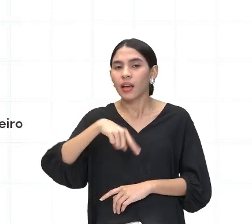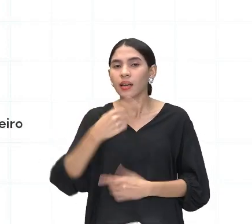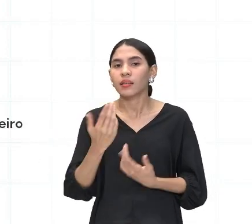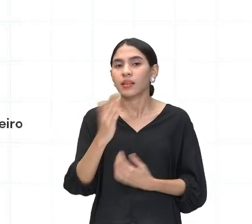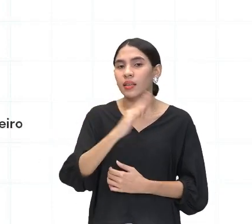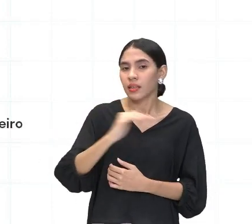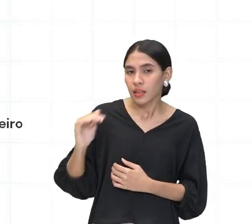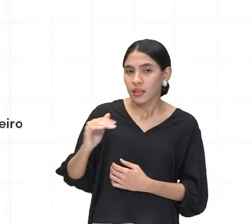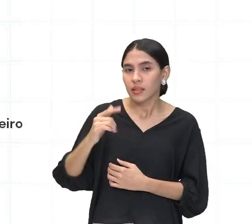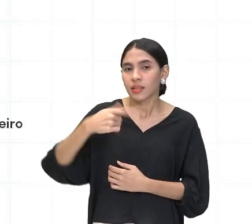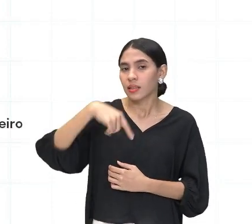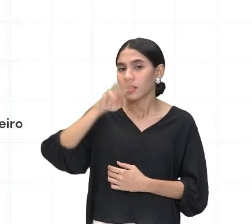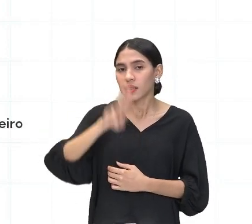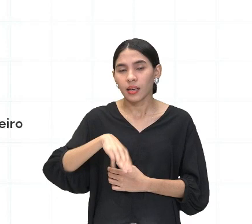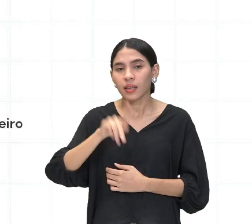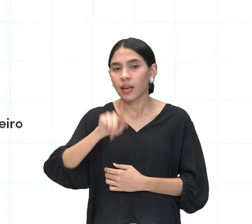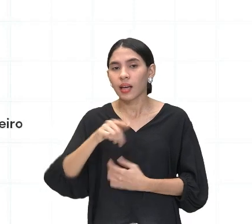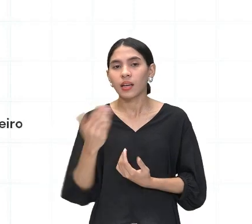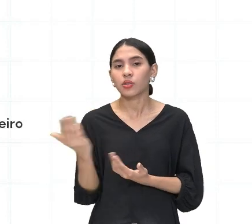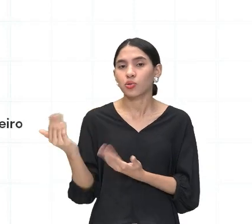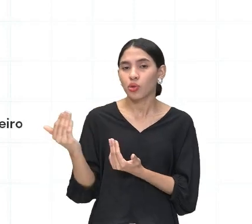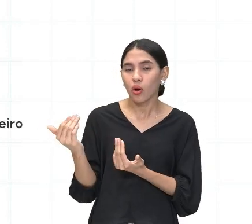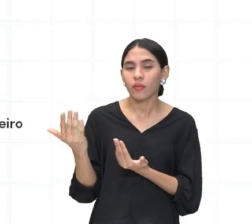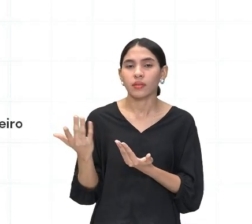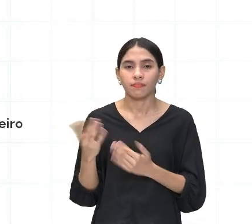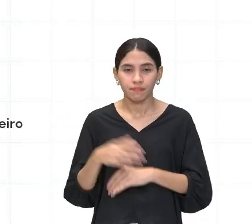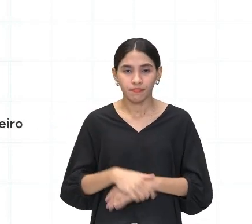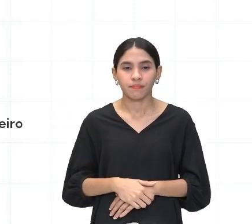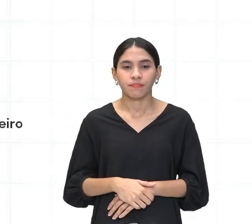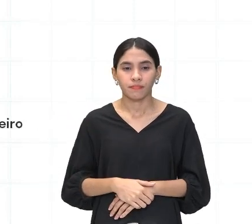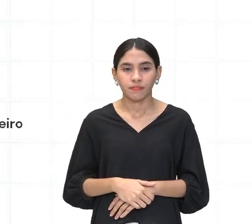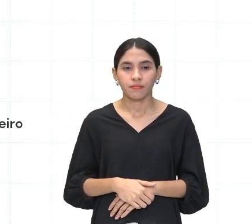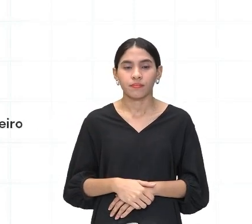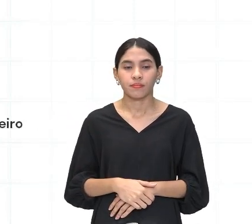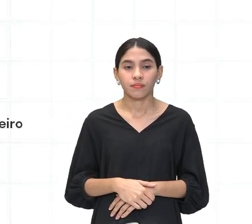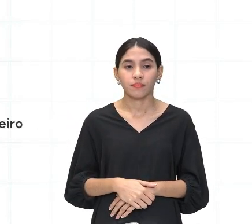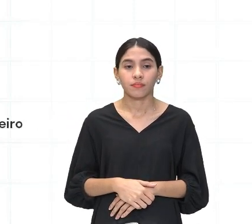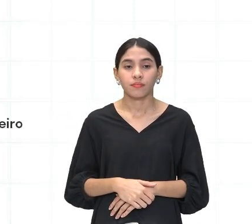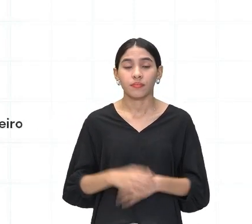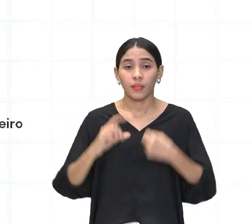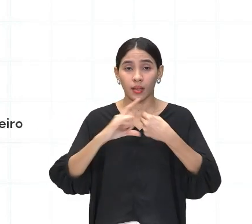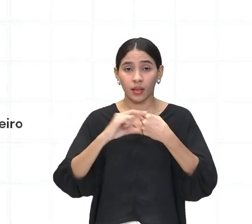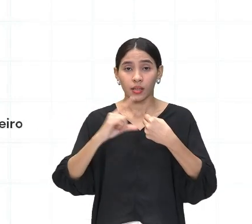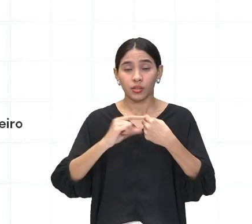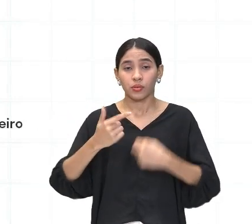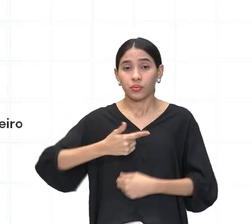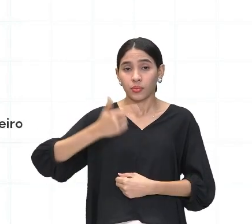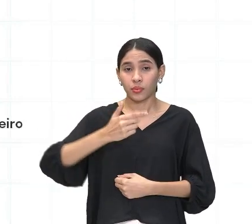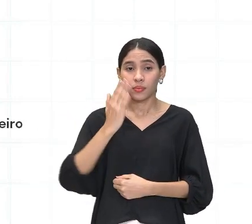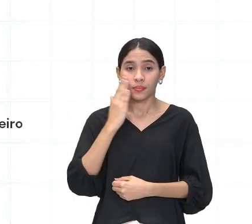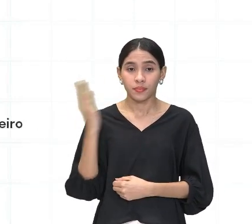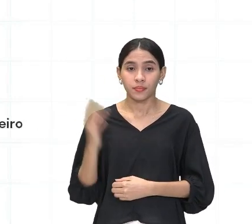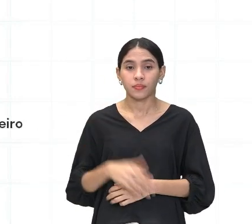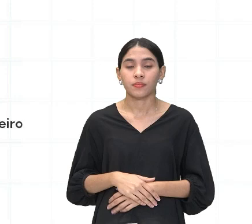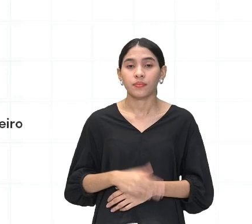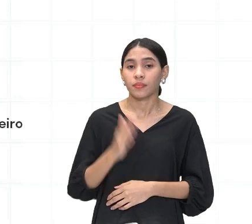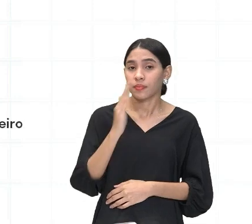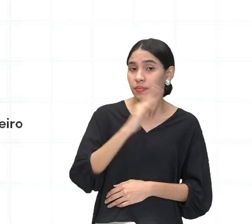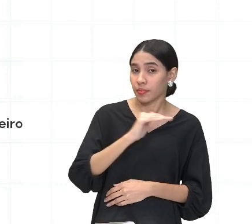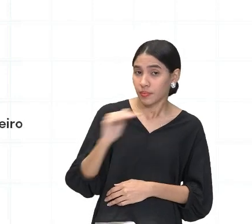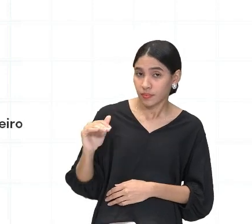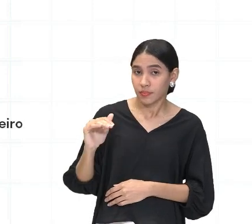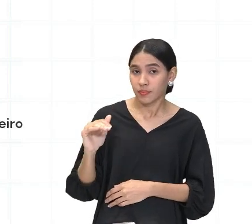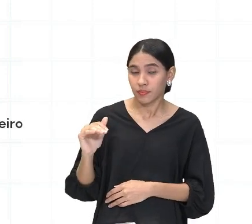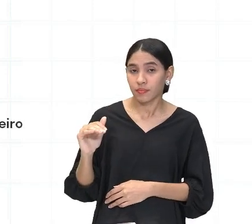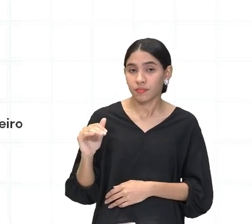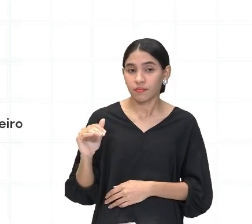todo o território nacional, tá? Então, olha só, na próxima cartela a gente tem justamente no artigo 2º. Considera-se criança,